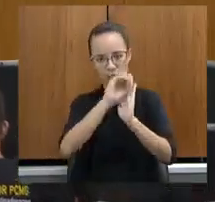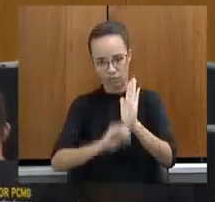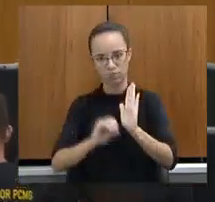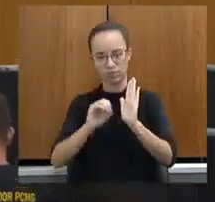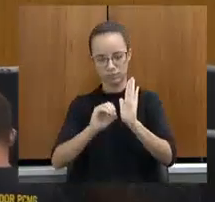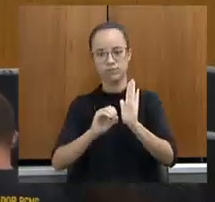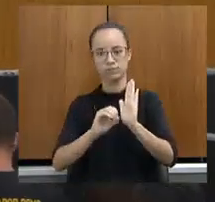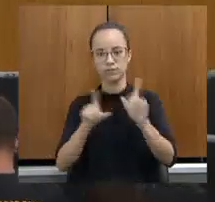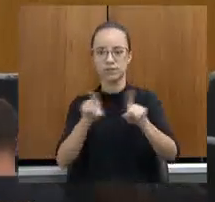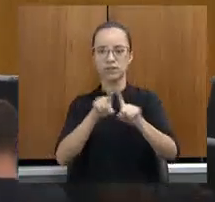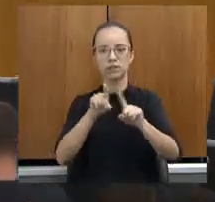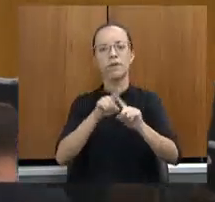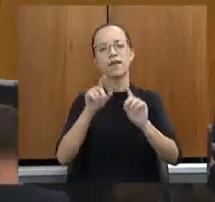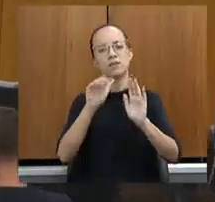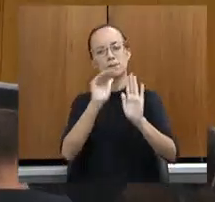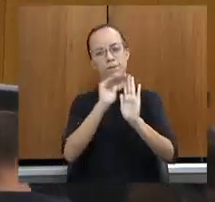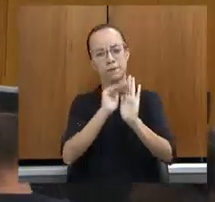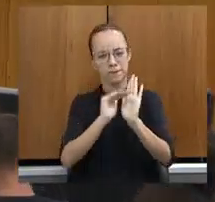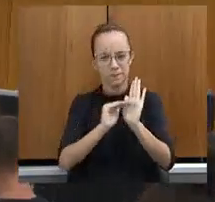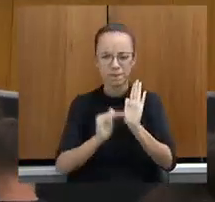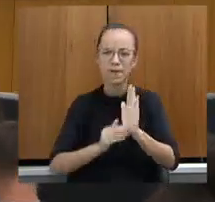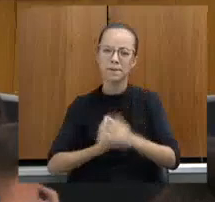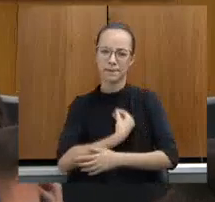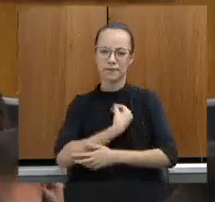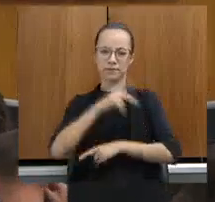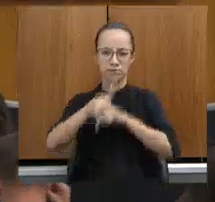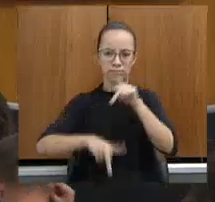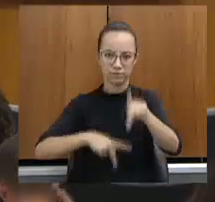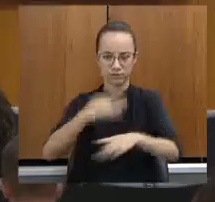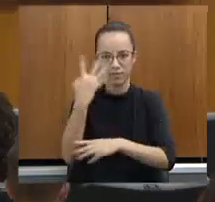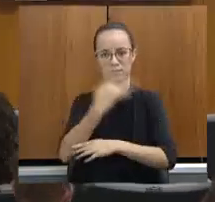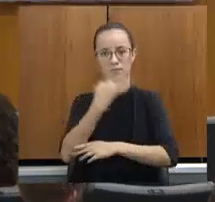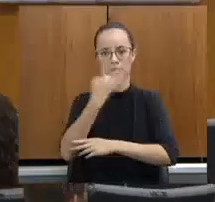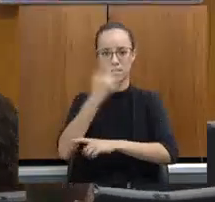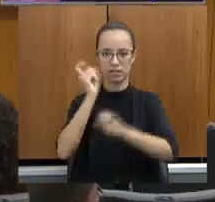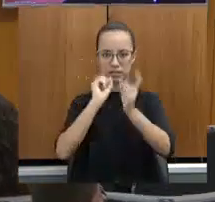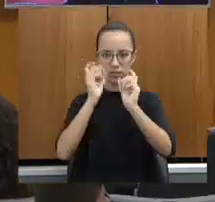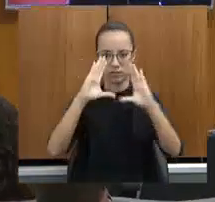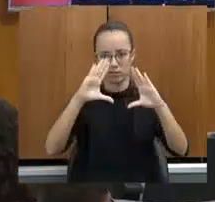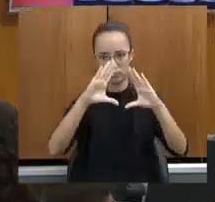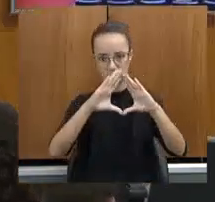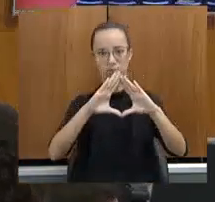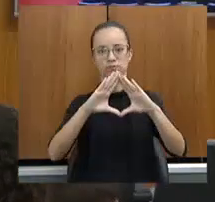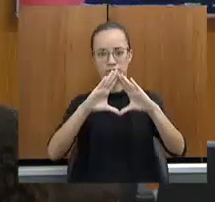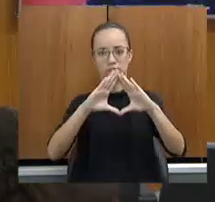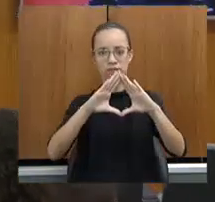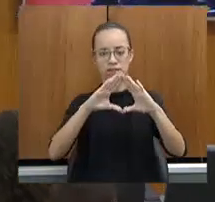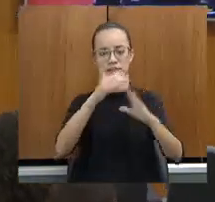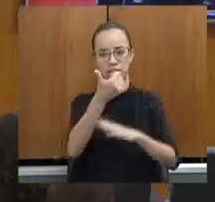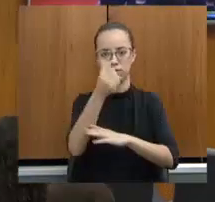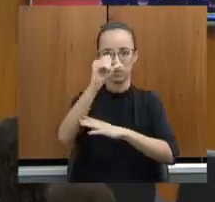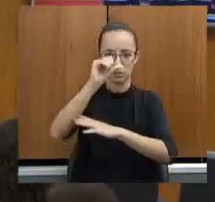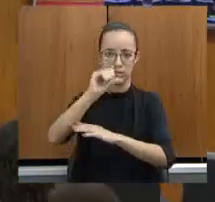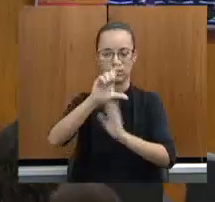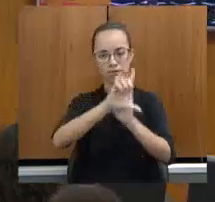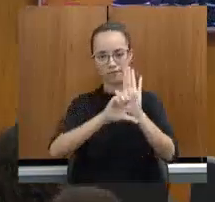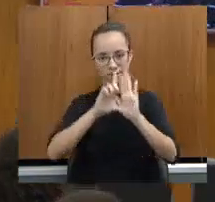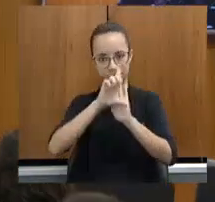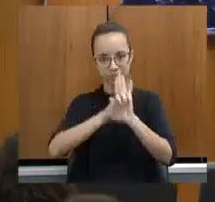de redação e de Participação Popular da 4ª sessão Legislativa ordinária 19ª legislatura